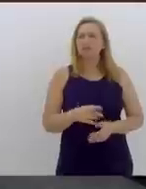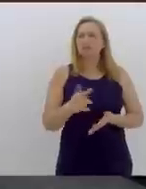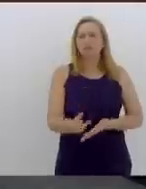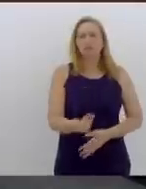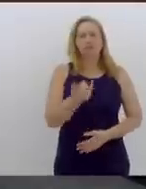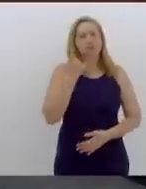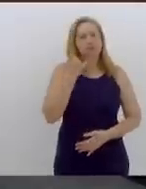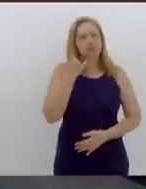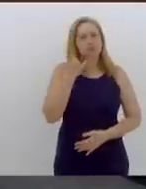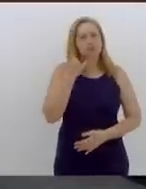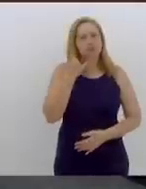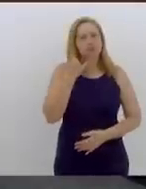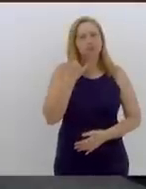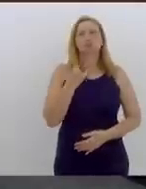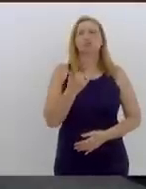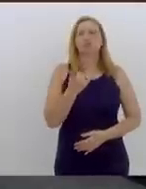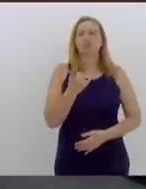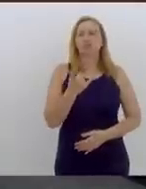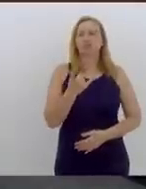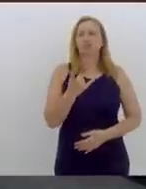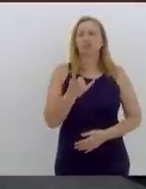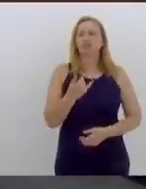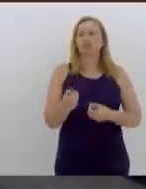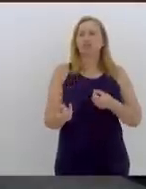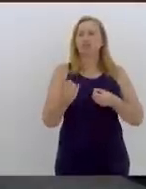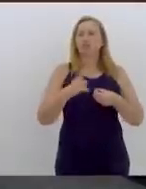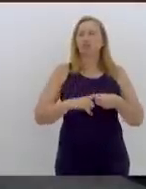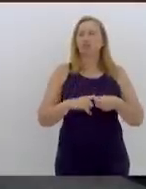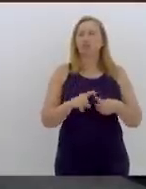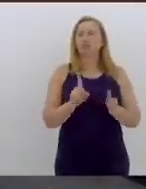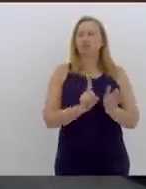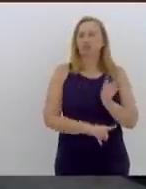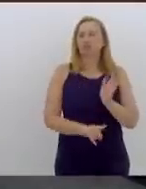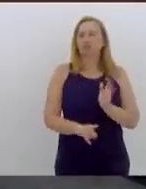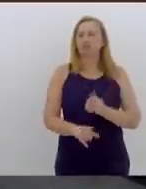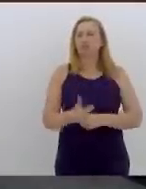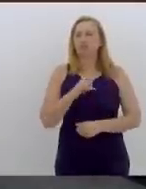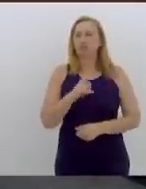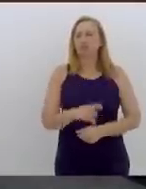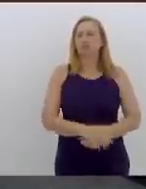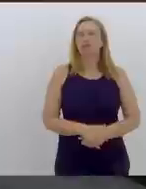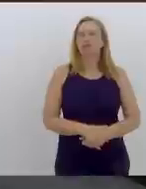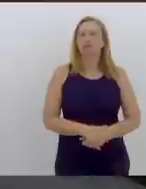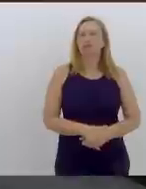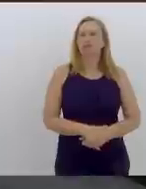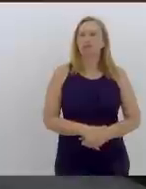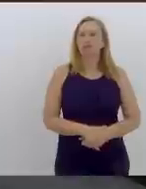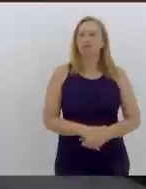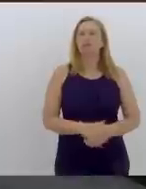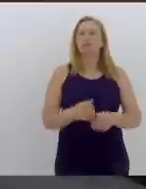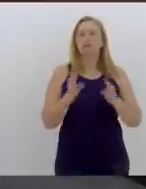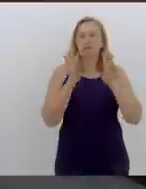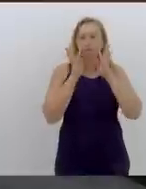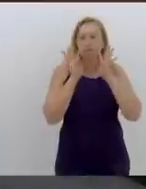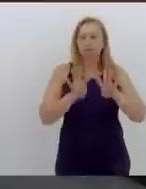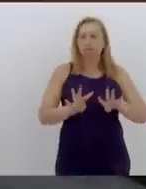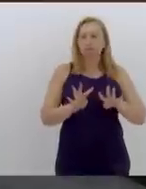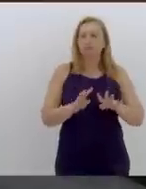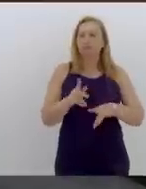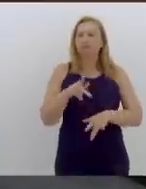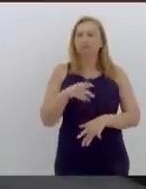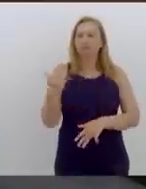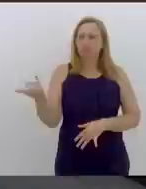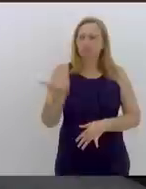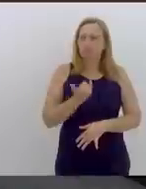e nós estamos estamos sendo ressarcido do desconto nós estávamos tendo foi muito atencioso inclusive falou comigo